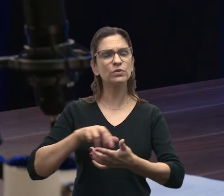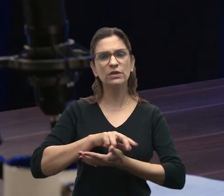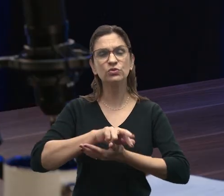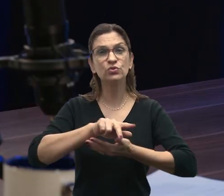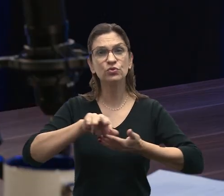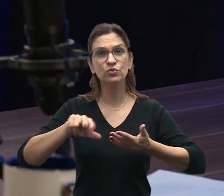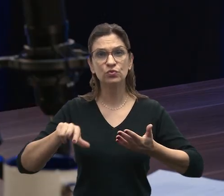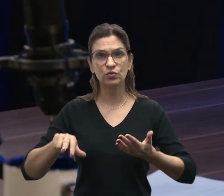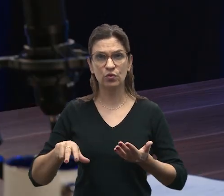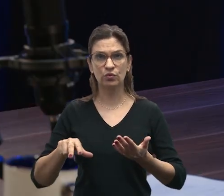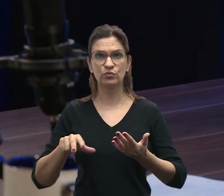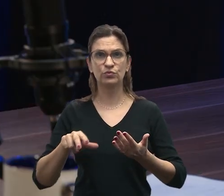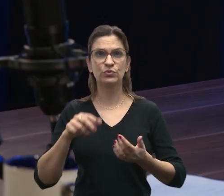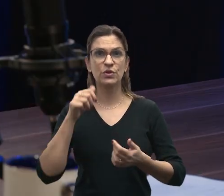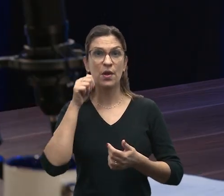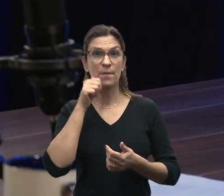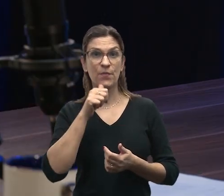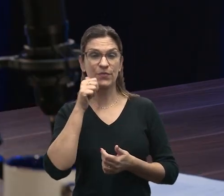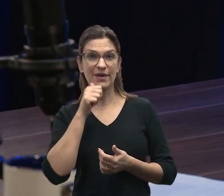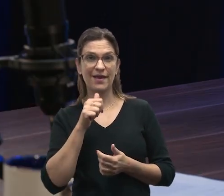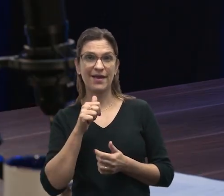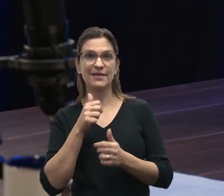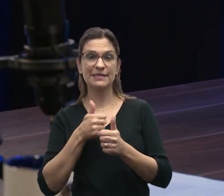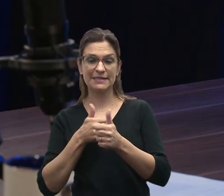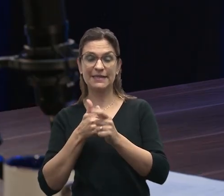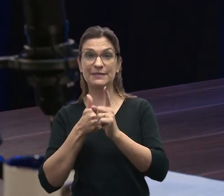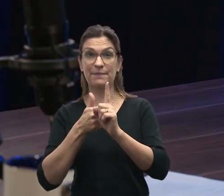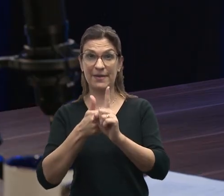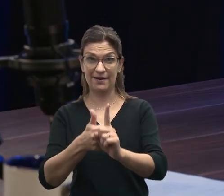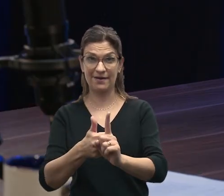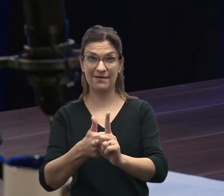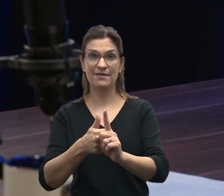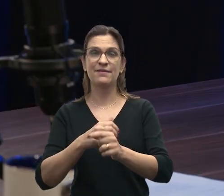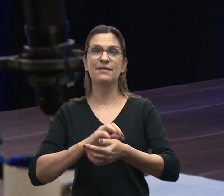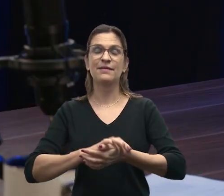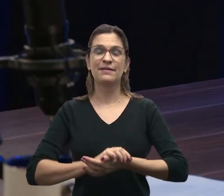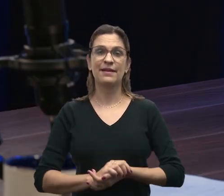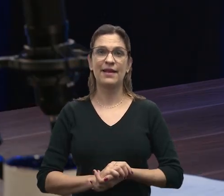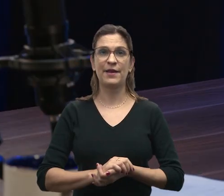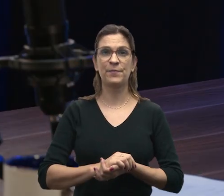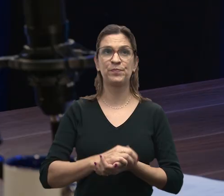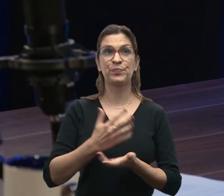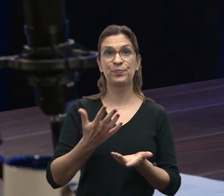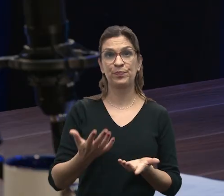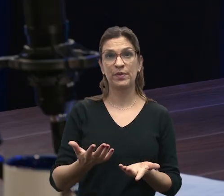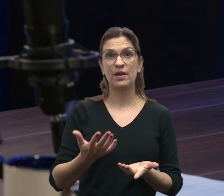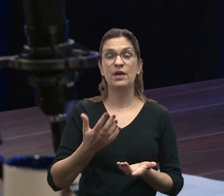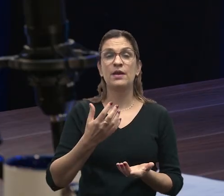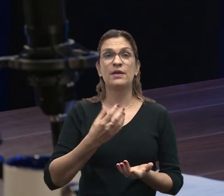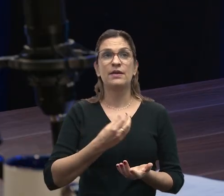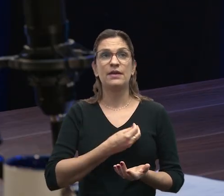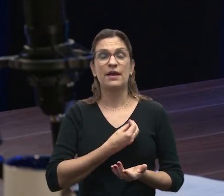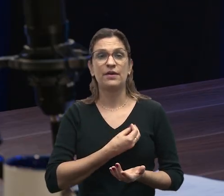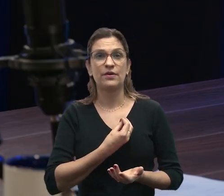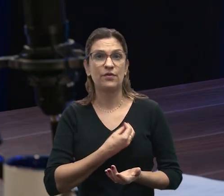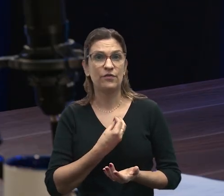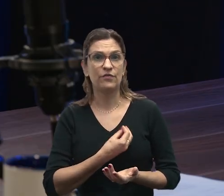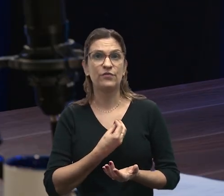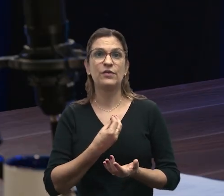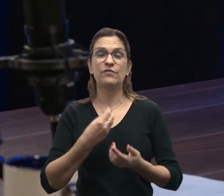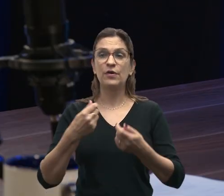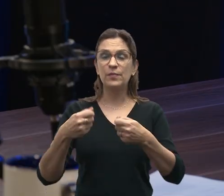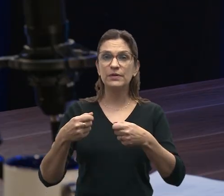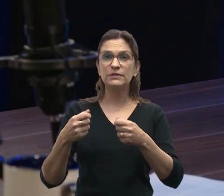idade, ou as mulheres que estão com os pais que já não conseguem mais viver sozinhos porque